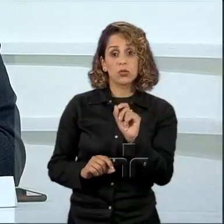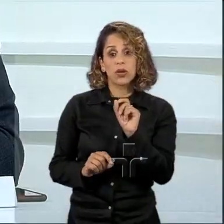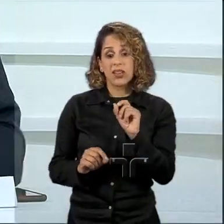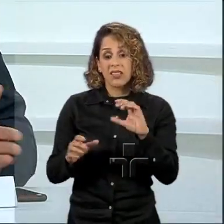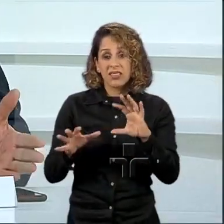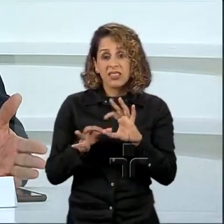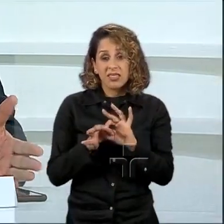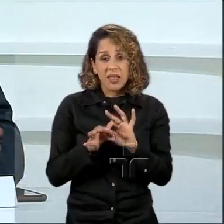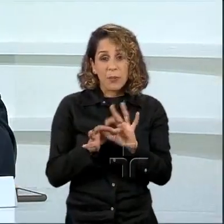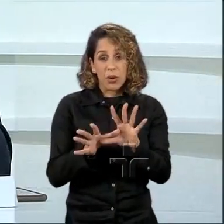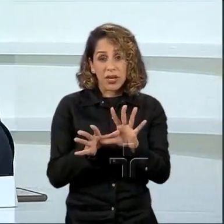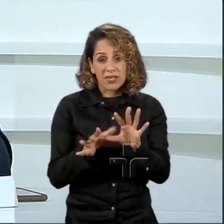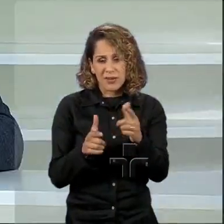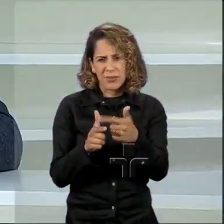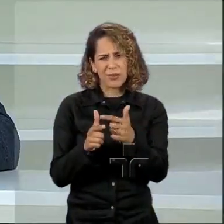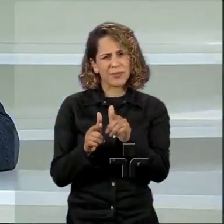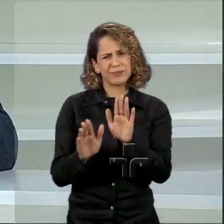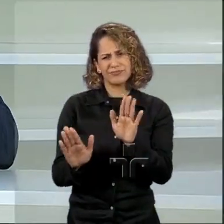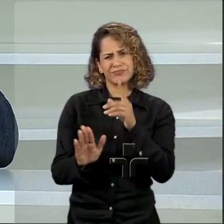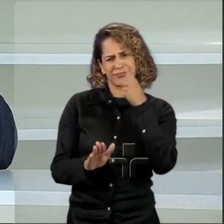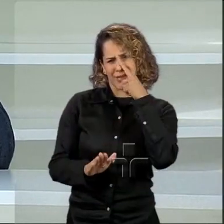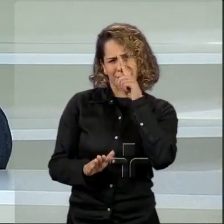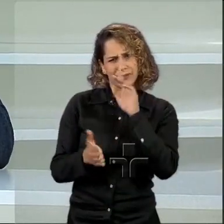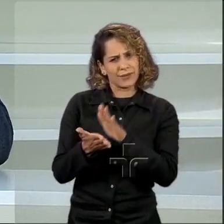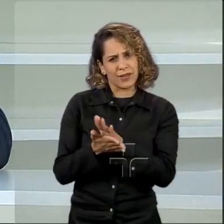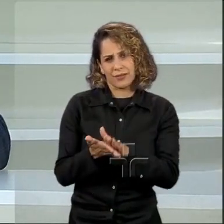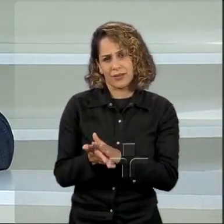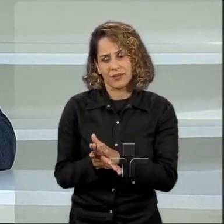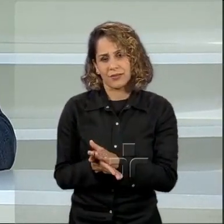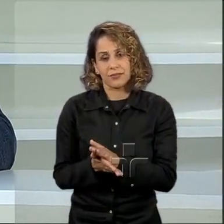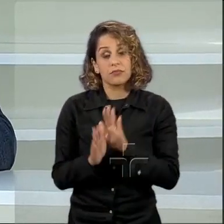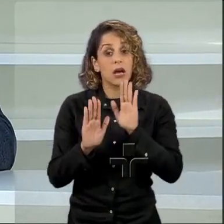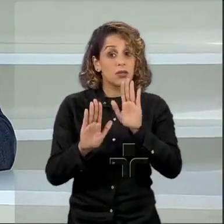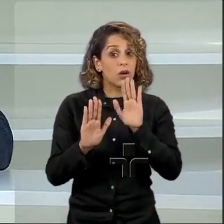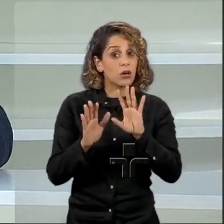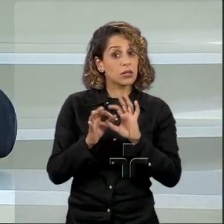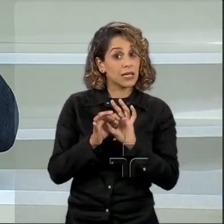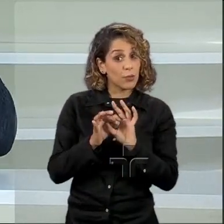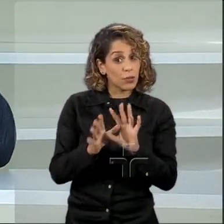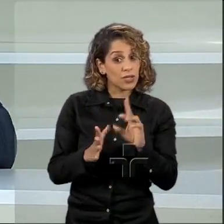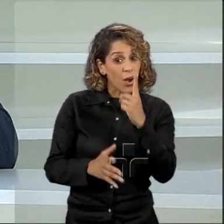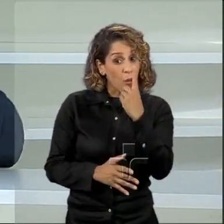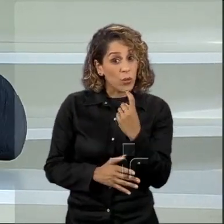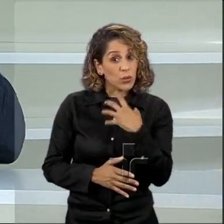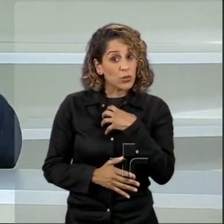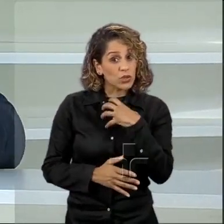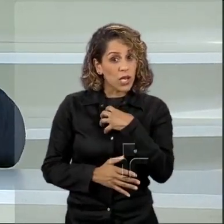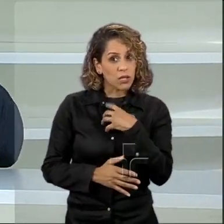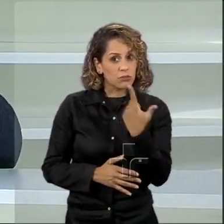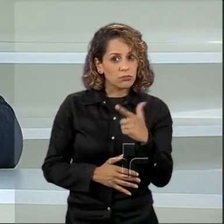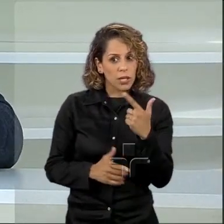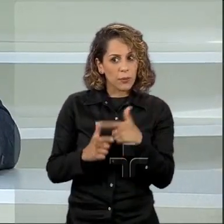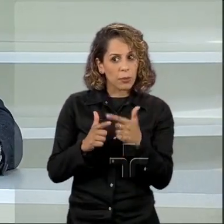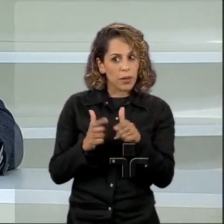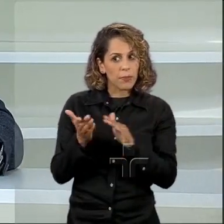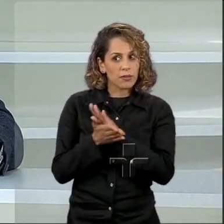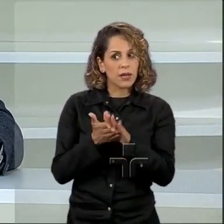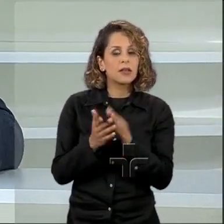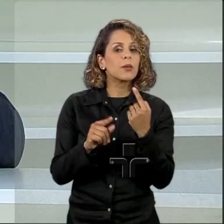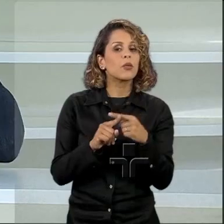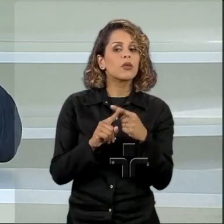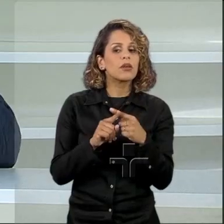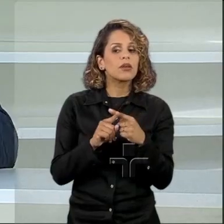risco? Então, mas ela não vejo isso. a única chance dela não correr risco é porque as pessoas vão sair para defender a